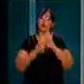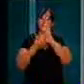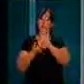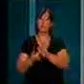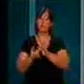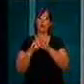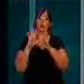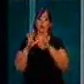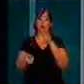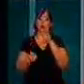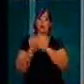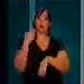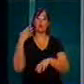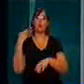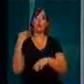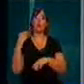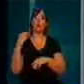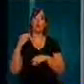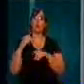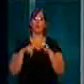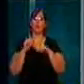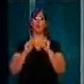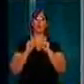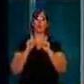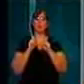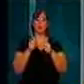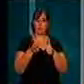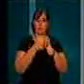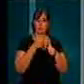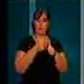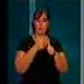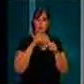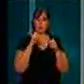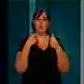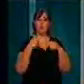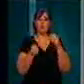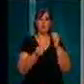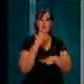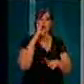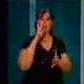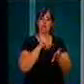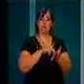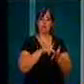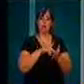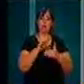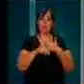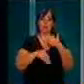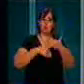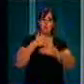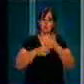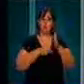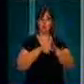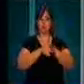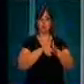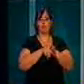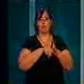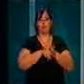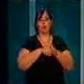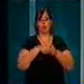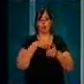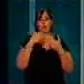os seguintes requerimentos. Primeiro, que seja prontamente instaurado procedimento investigatório disciplinar